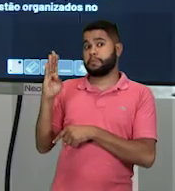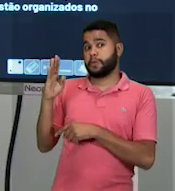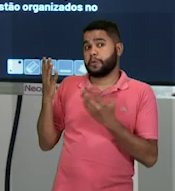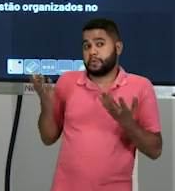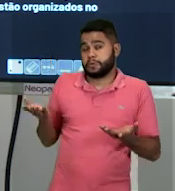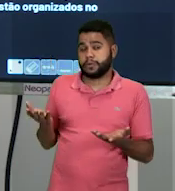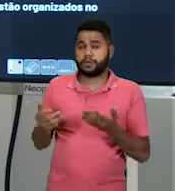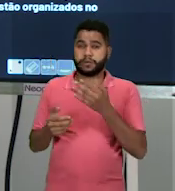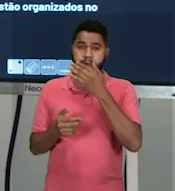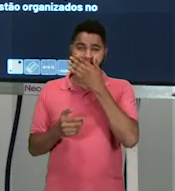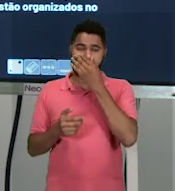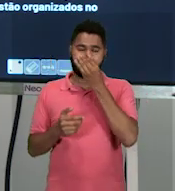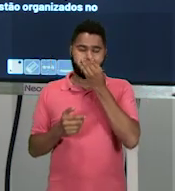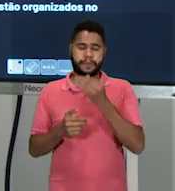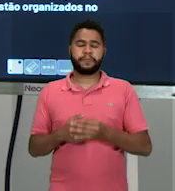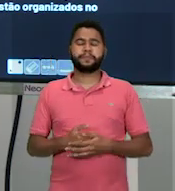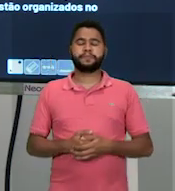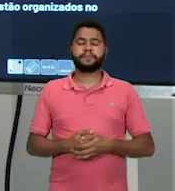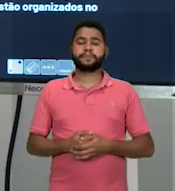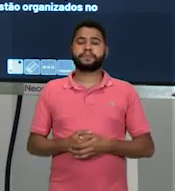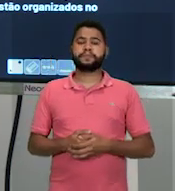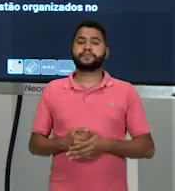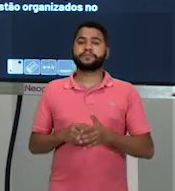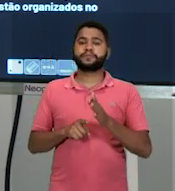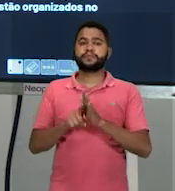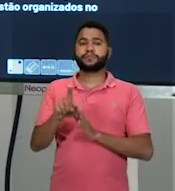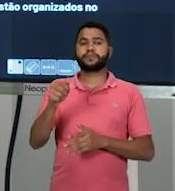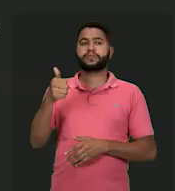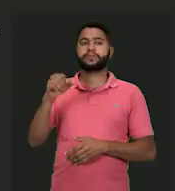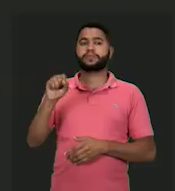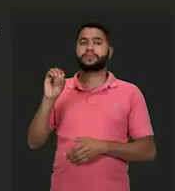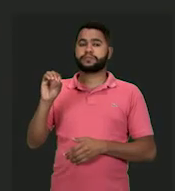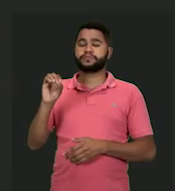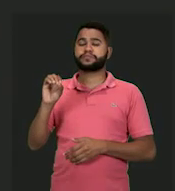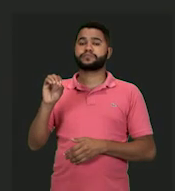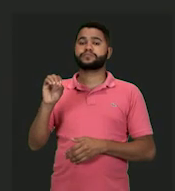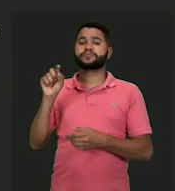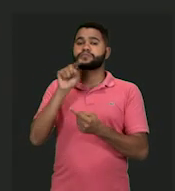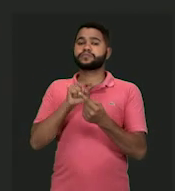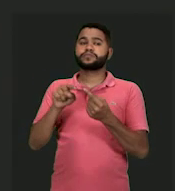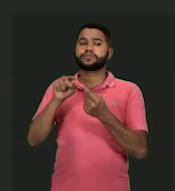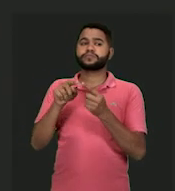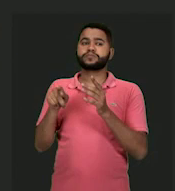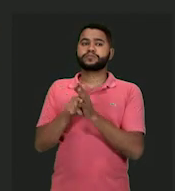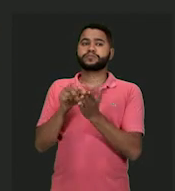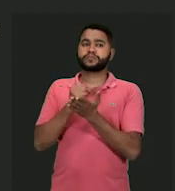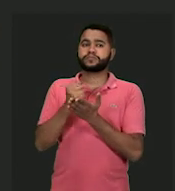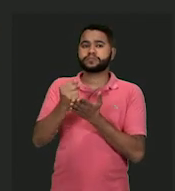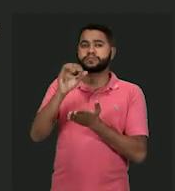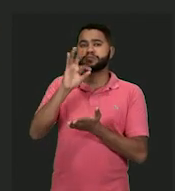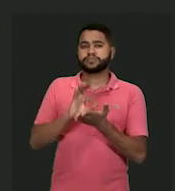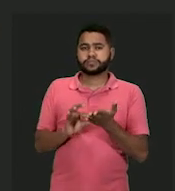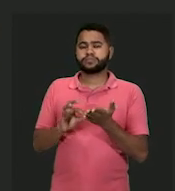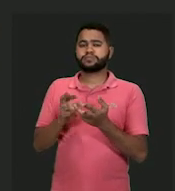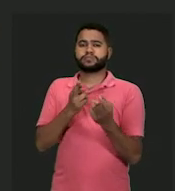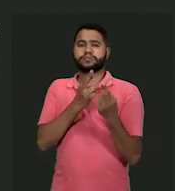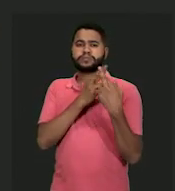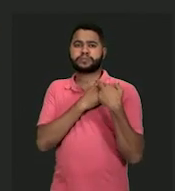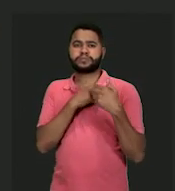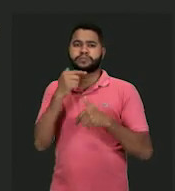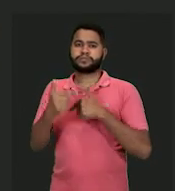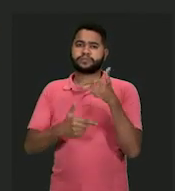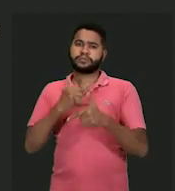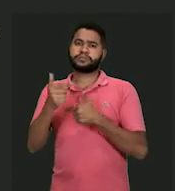sei. Questão 180. Com o objetivo de contratar uma empresa responsável pelo serviço